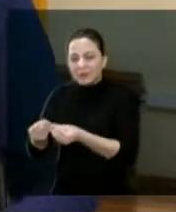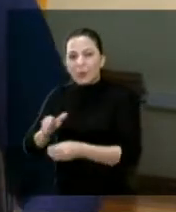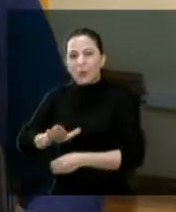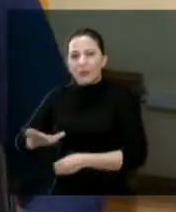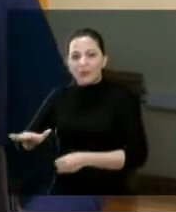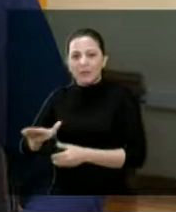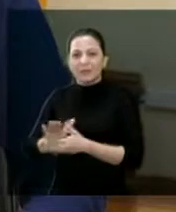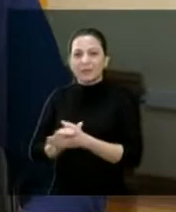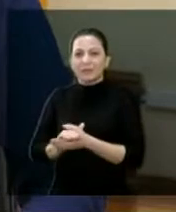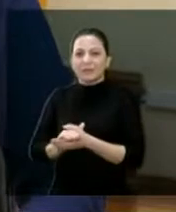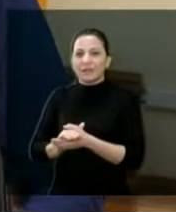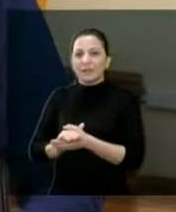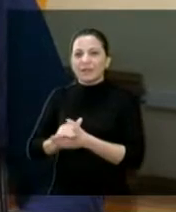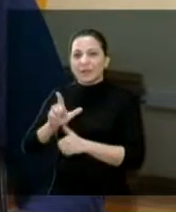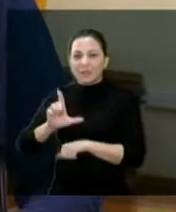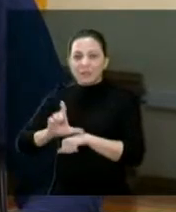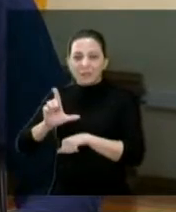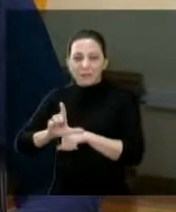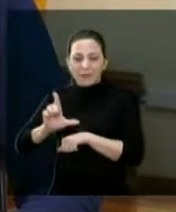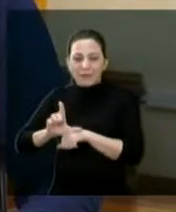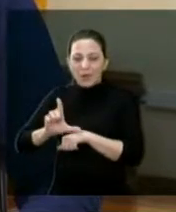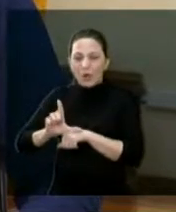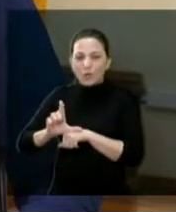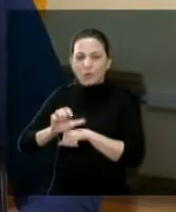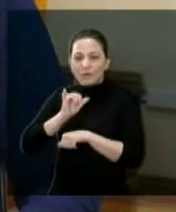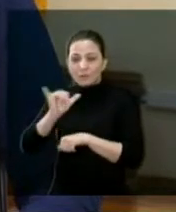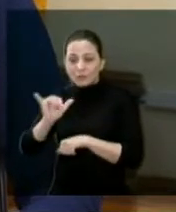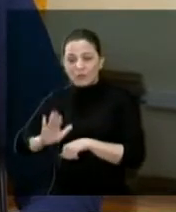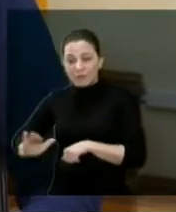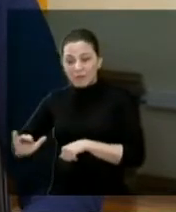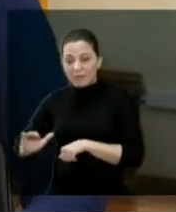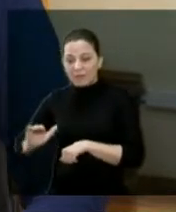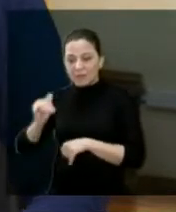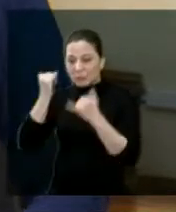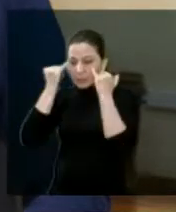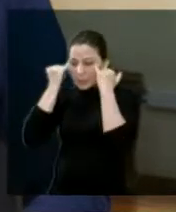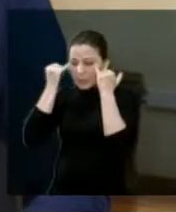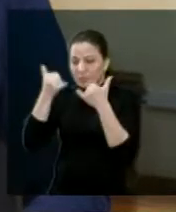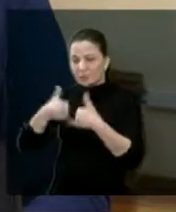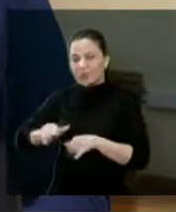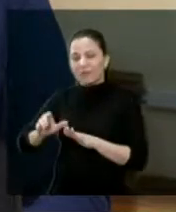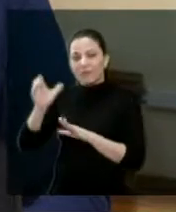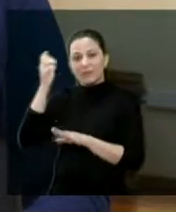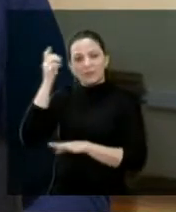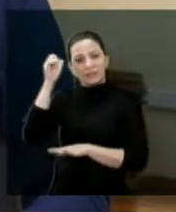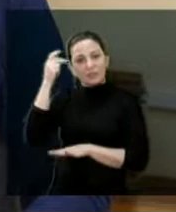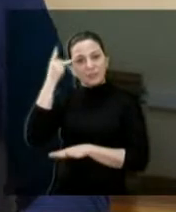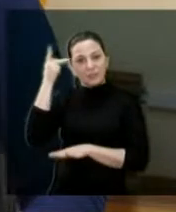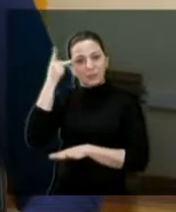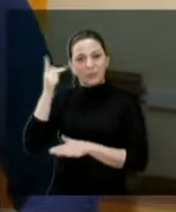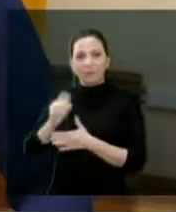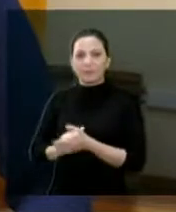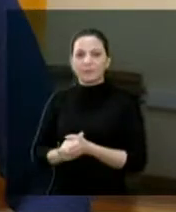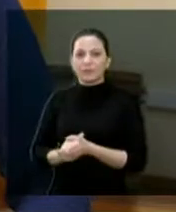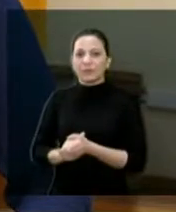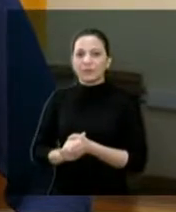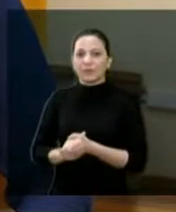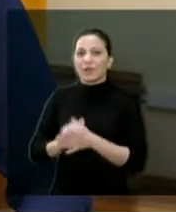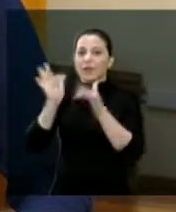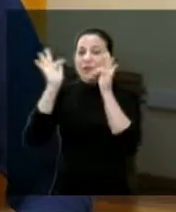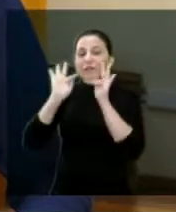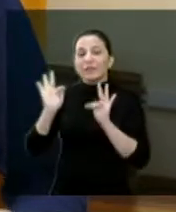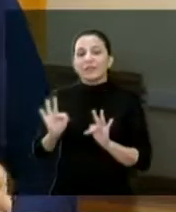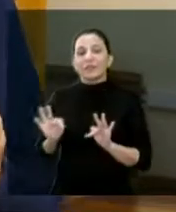Paulo. Então eu falo assim, são coisas que o dinheiro não paga. Por isso que eu disse, e isso chama-se também